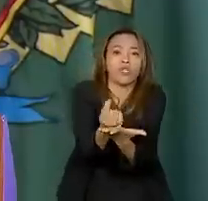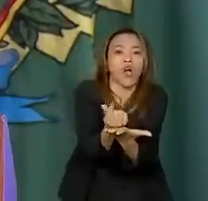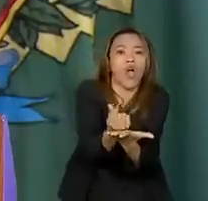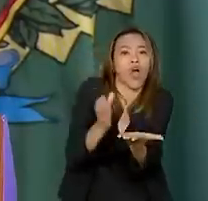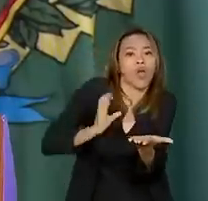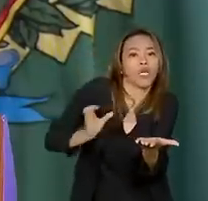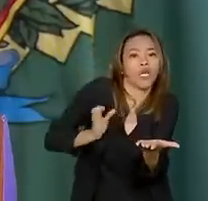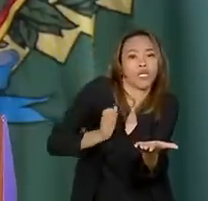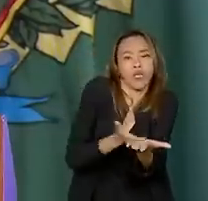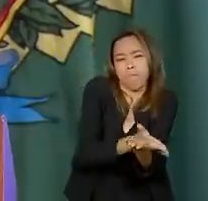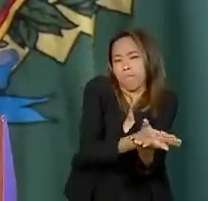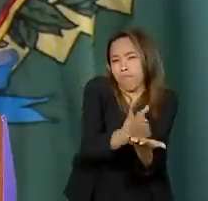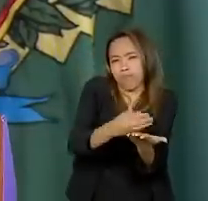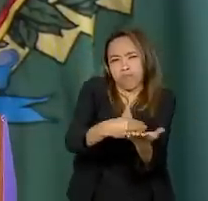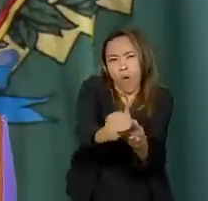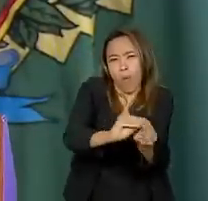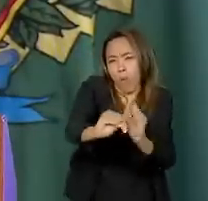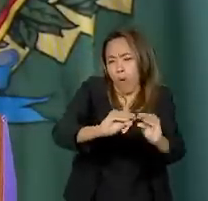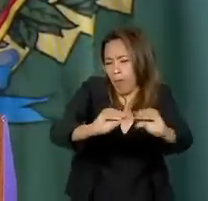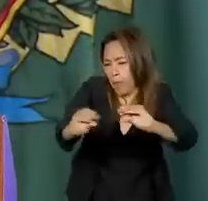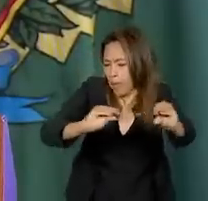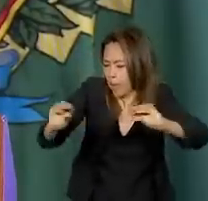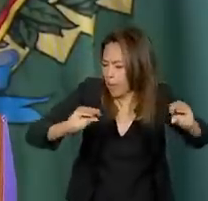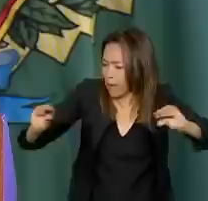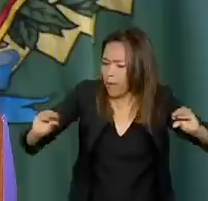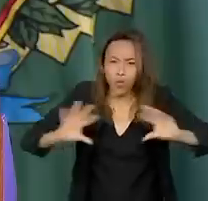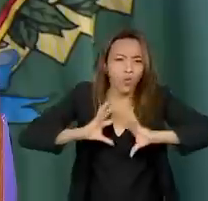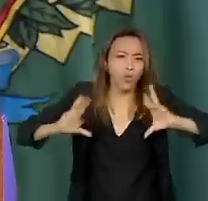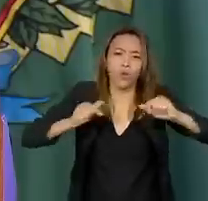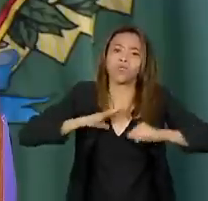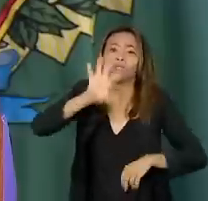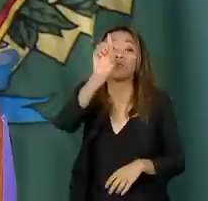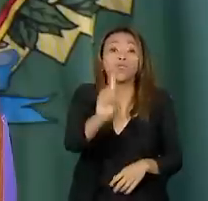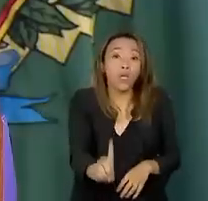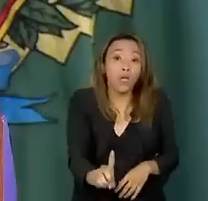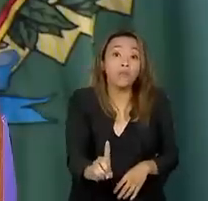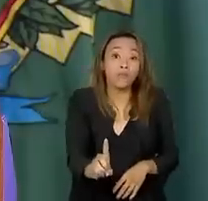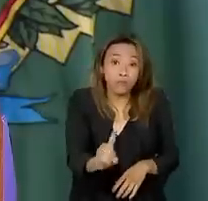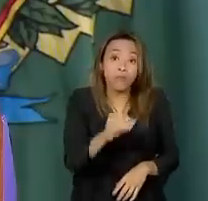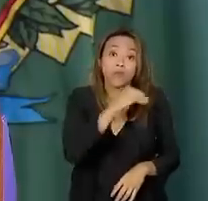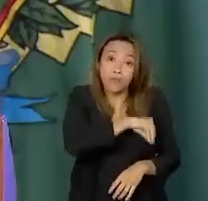todo mundo vai ter o direito de ganhar, o ganhar um mínimo para